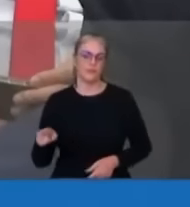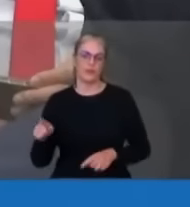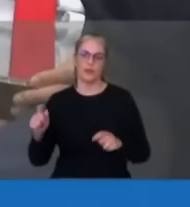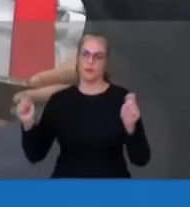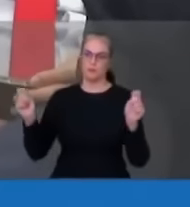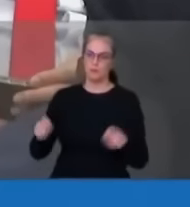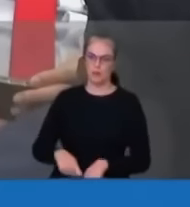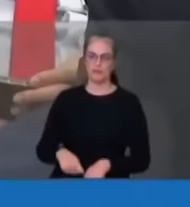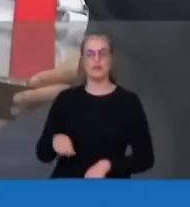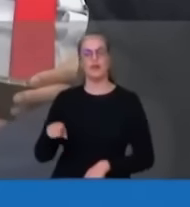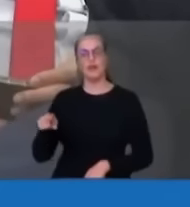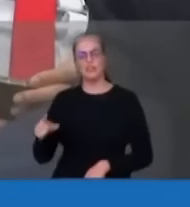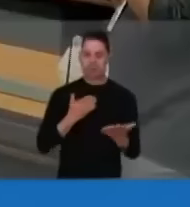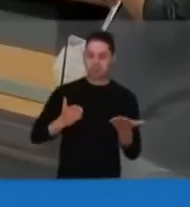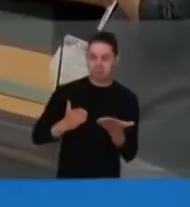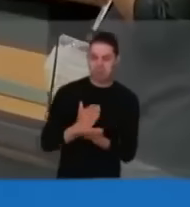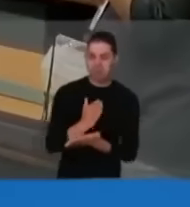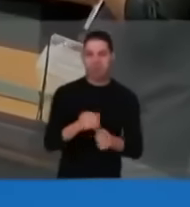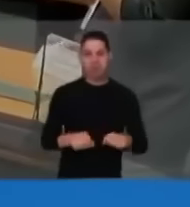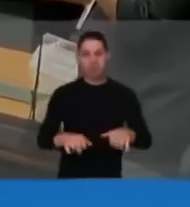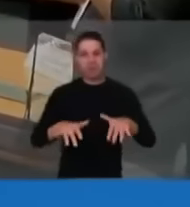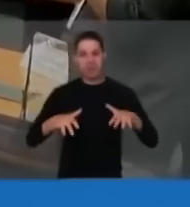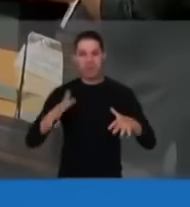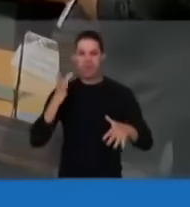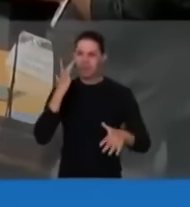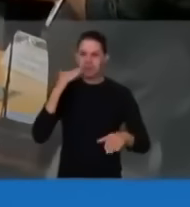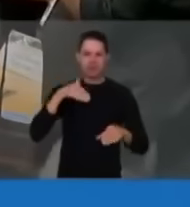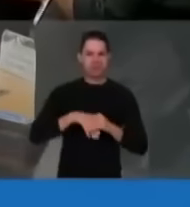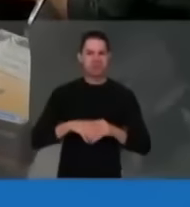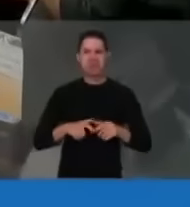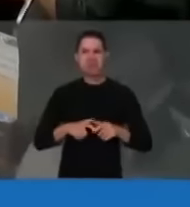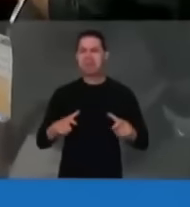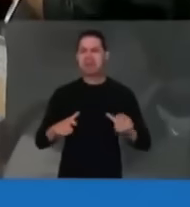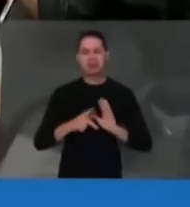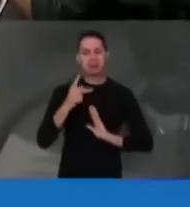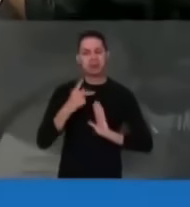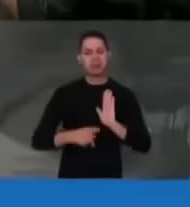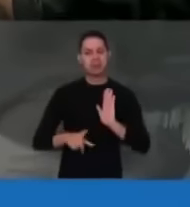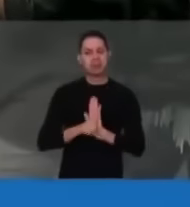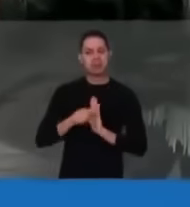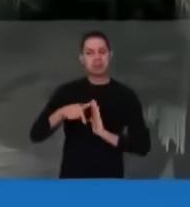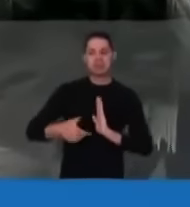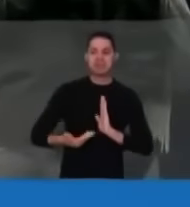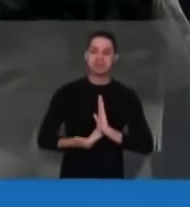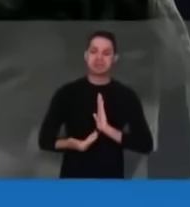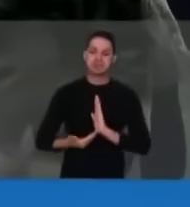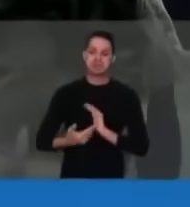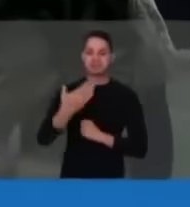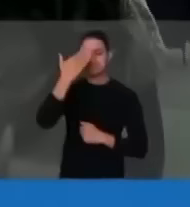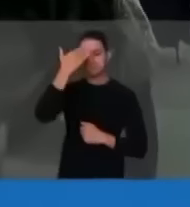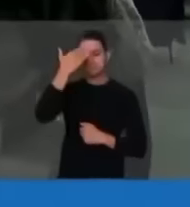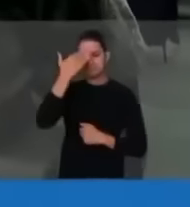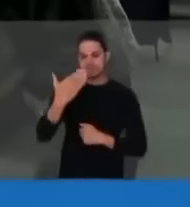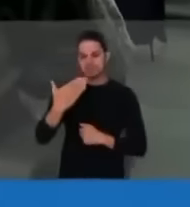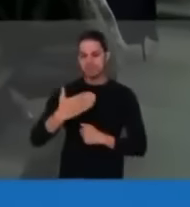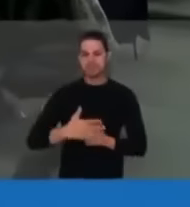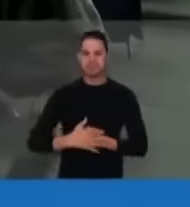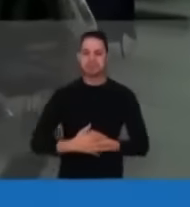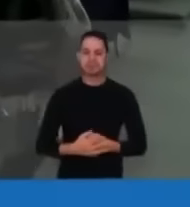mas no caso dos fundos eu acho que esse é um assunto que tem que ser debatido lá na frente com mais cautela quero a sua